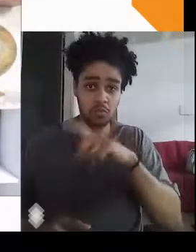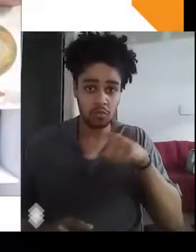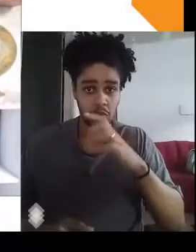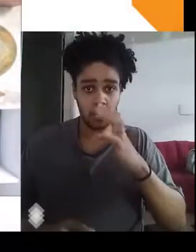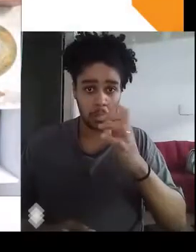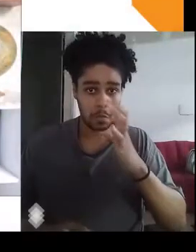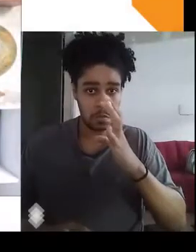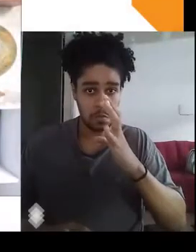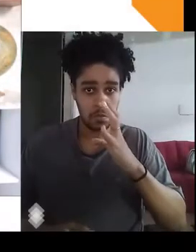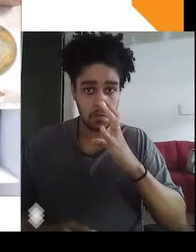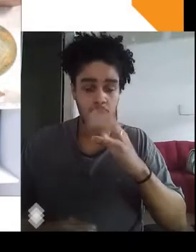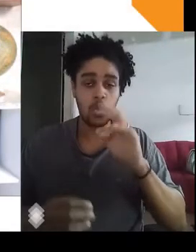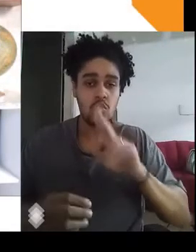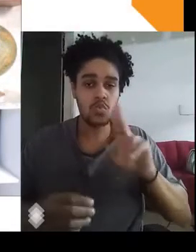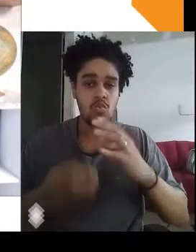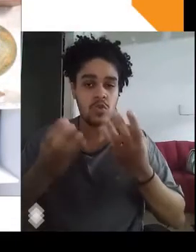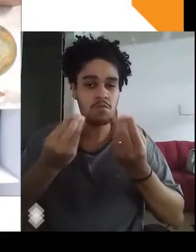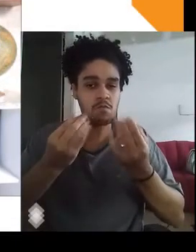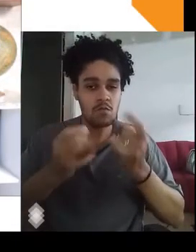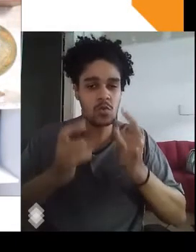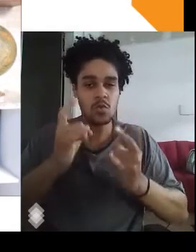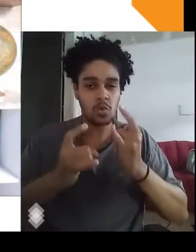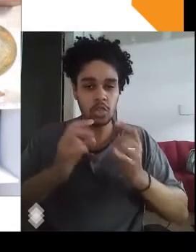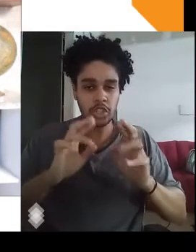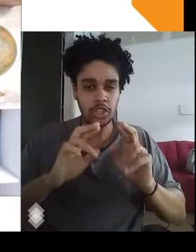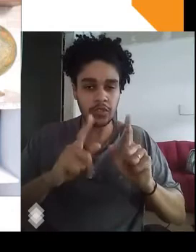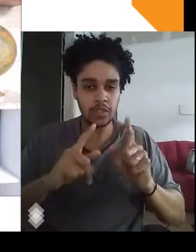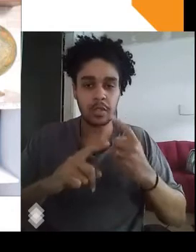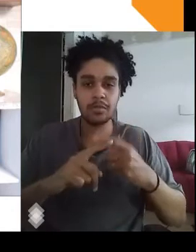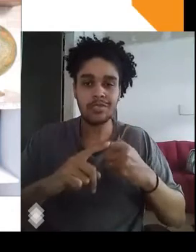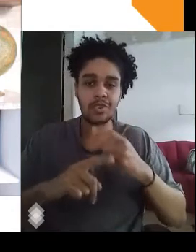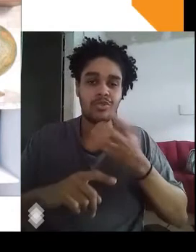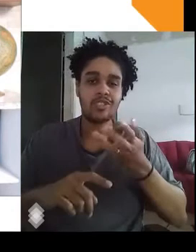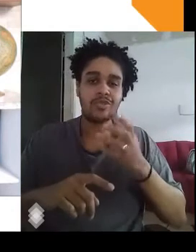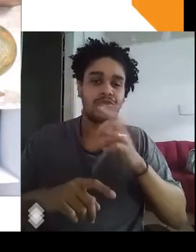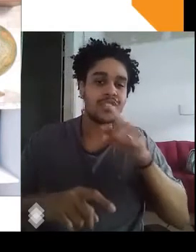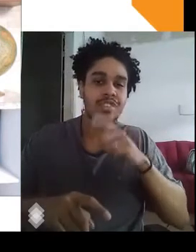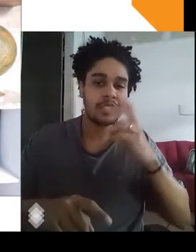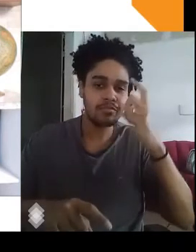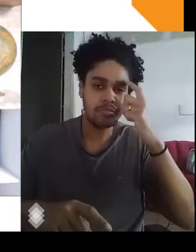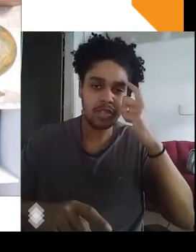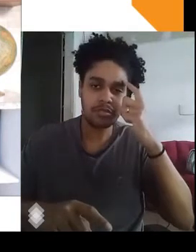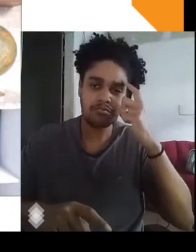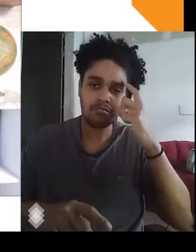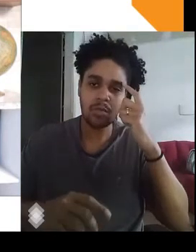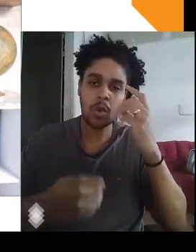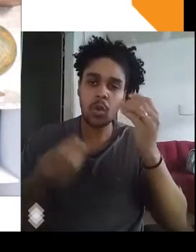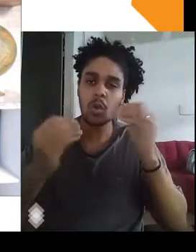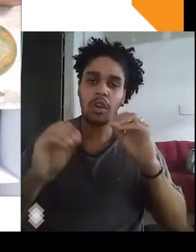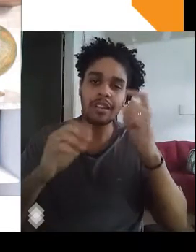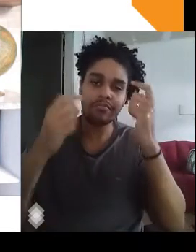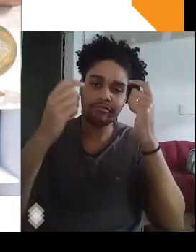Muito interessante, né? Puderam observar o uso intenso de robótica, a diferença. Eu gostaria que vocês pensassem, né?